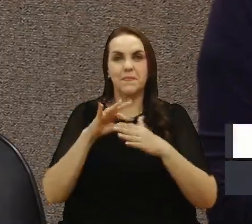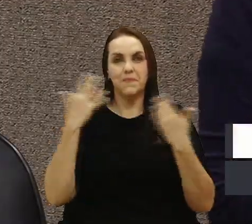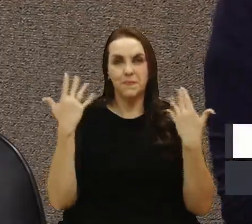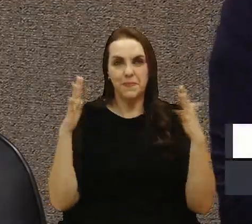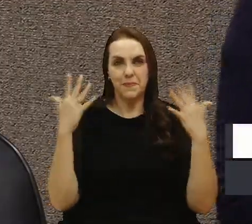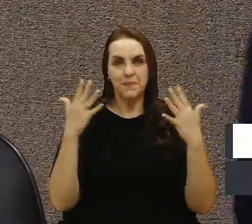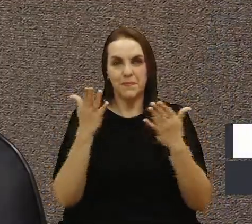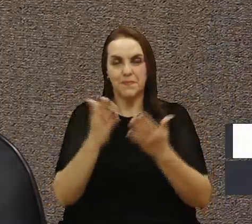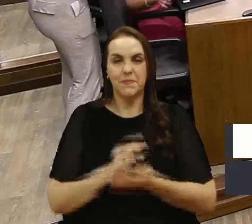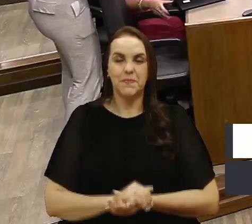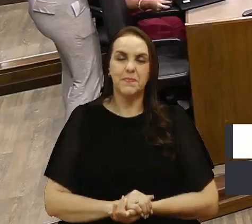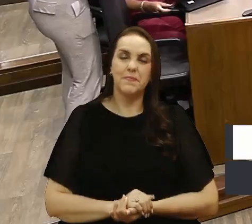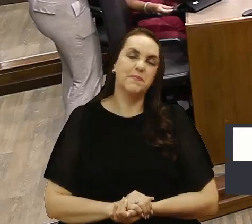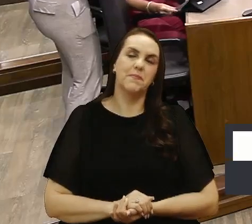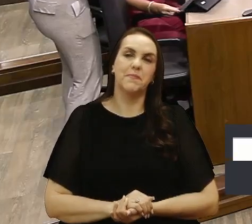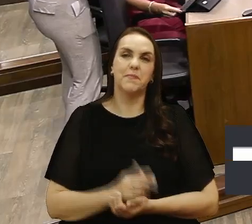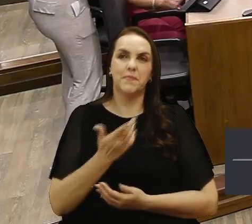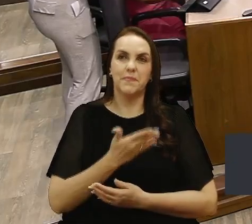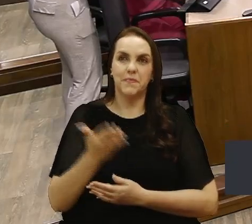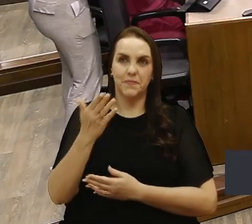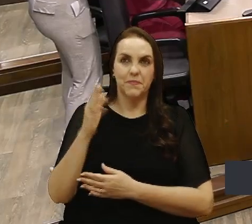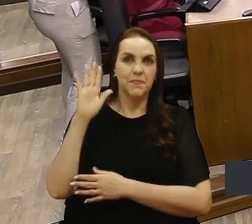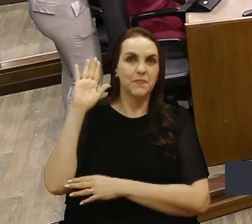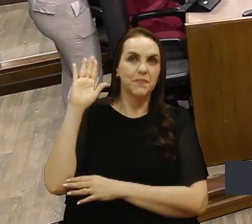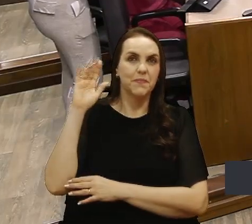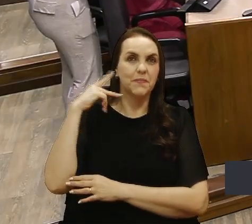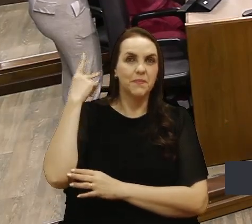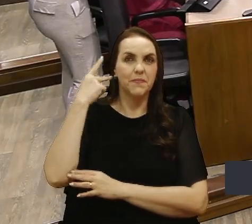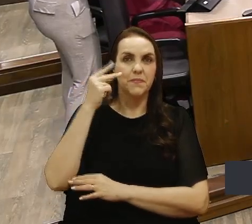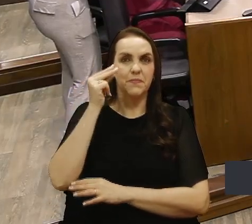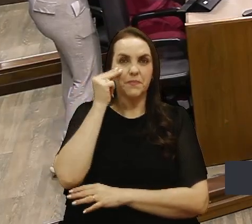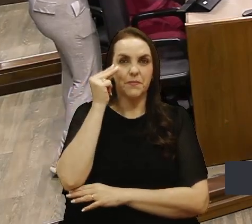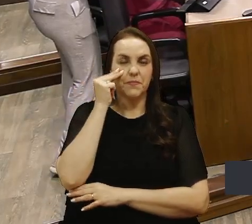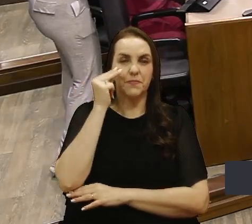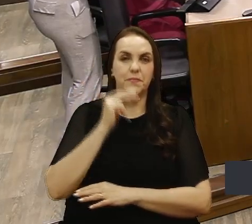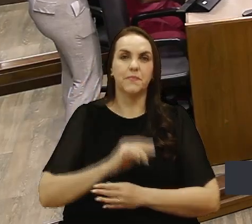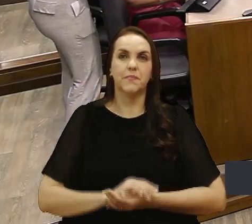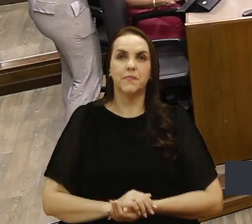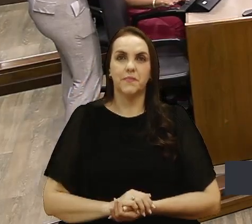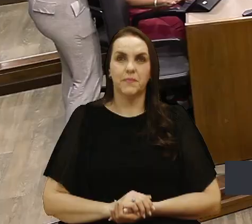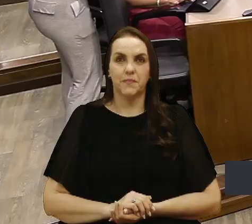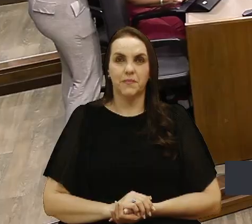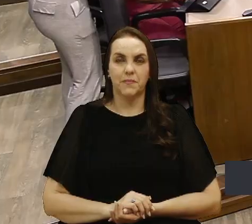Andréia. Com a palavra, vereador Cláudio Libardi.